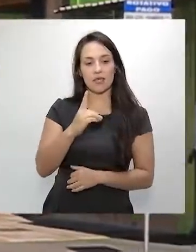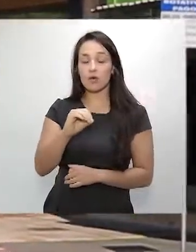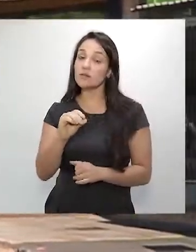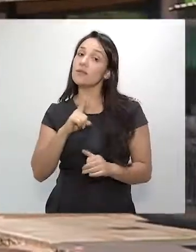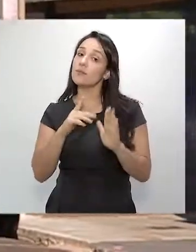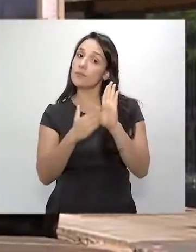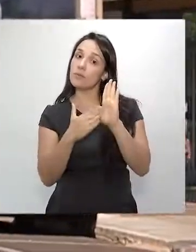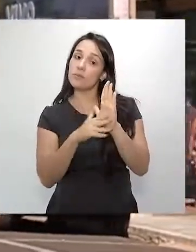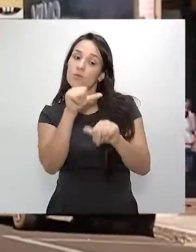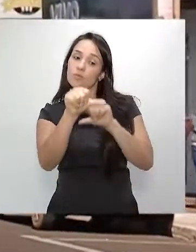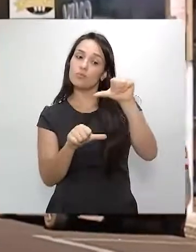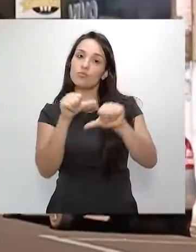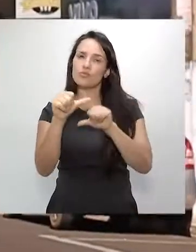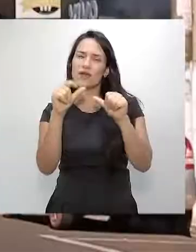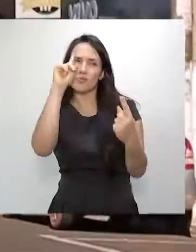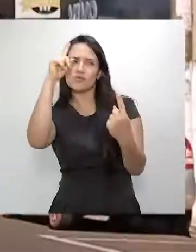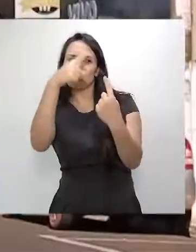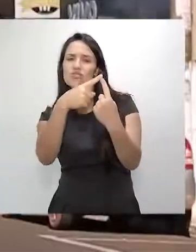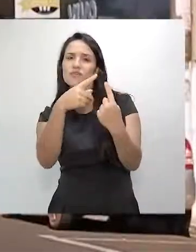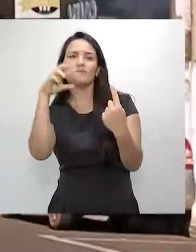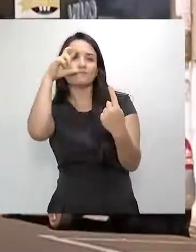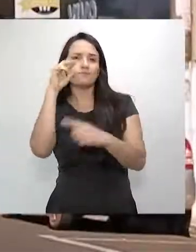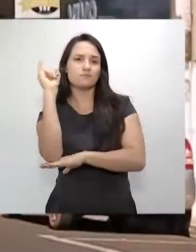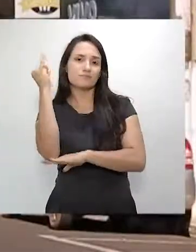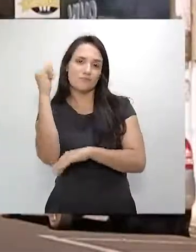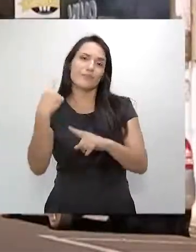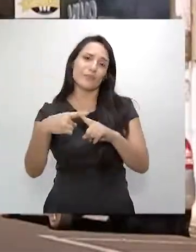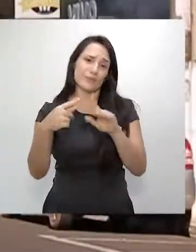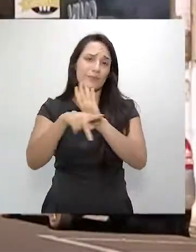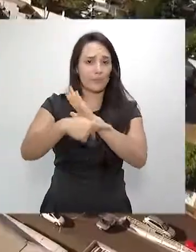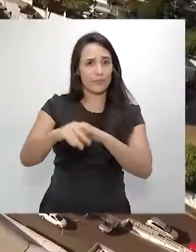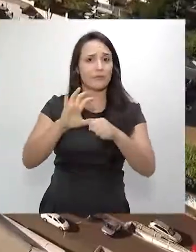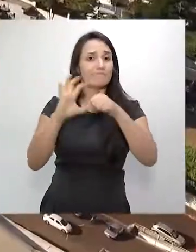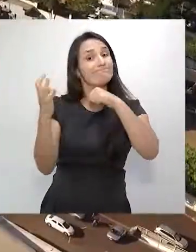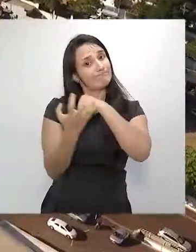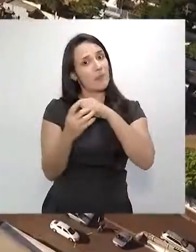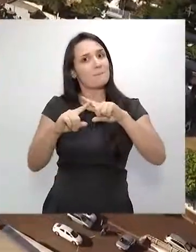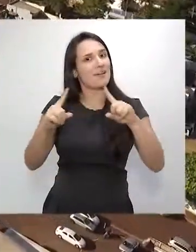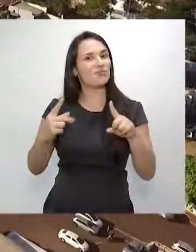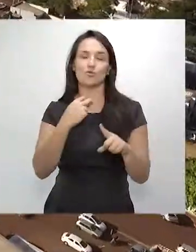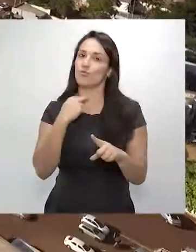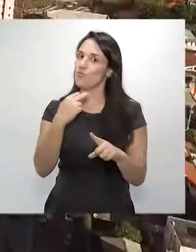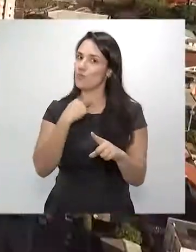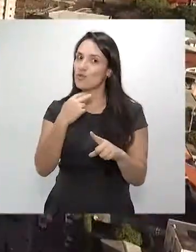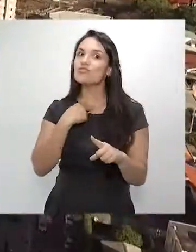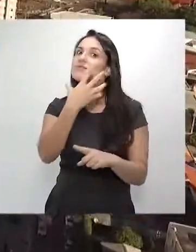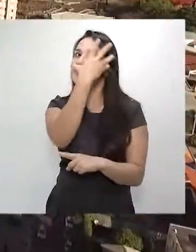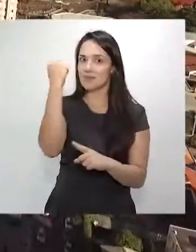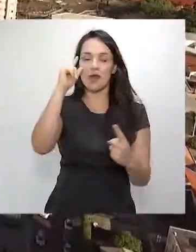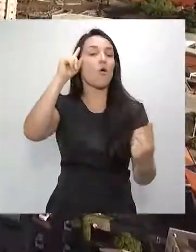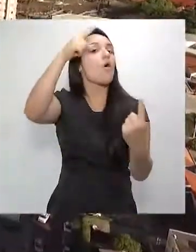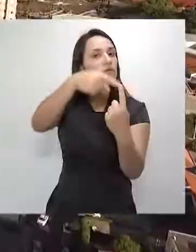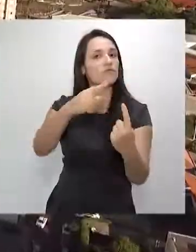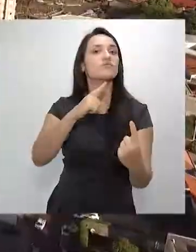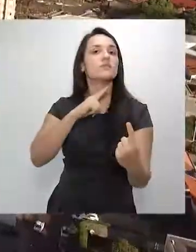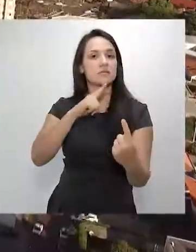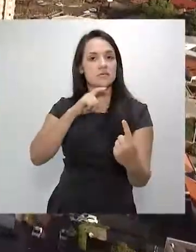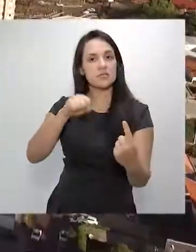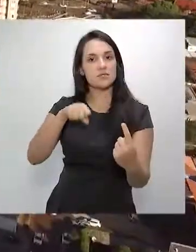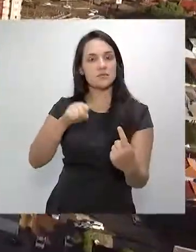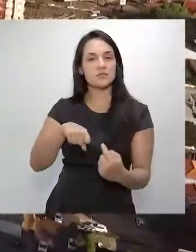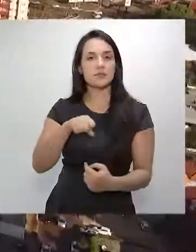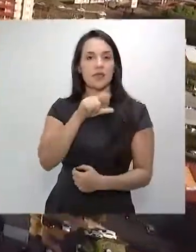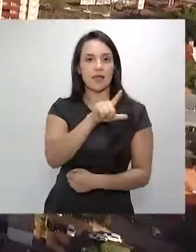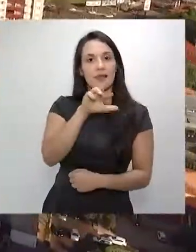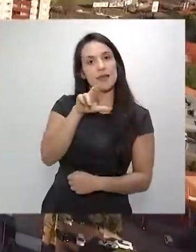LDO que há a possibilidade de alterar as metas fiscais para o ano que vem em decorrência da pandemia, sem deixar de cumprir a